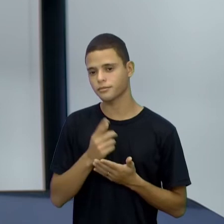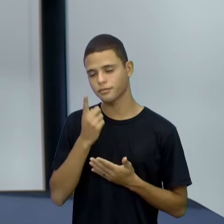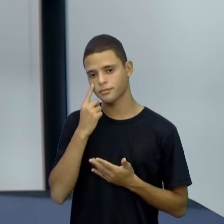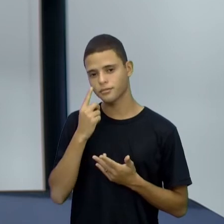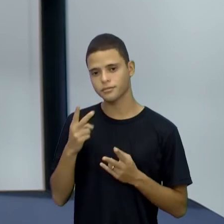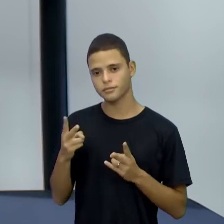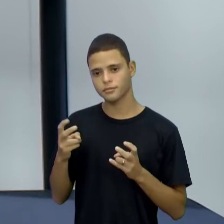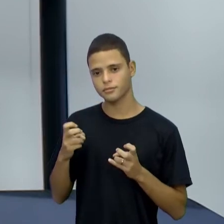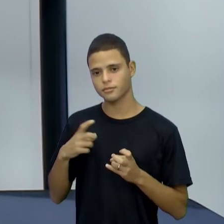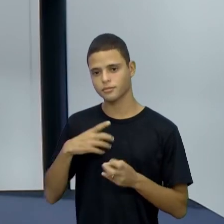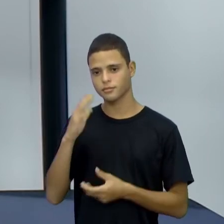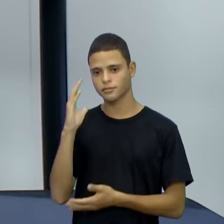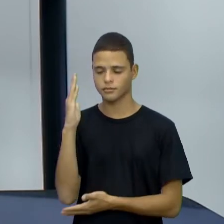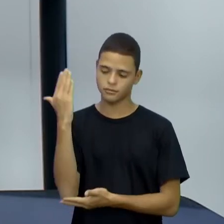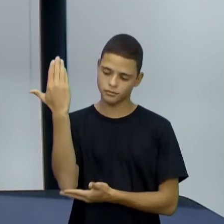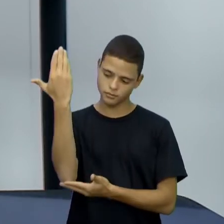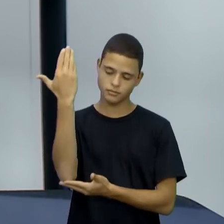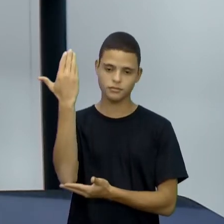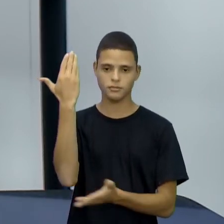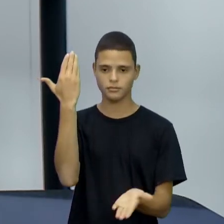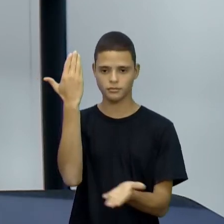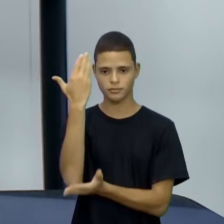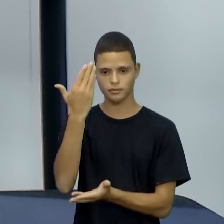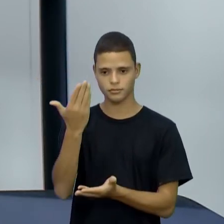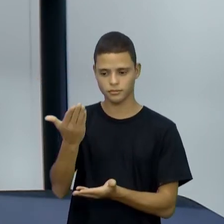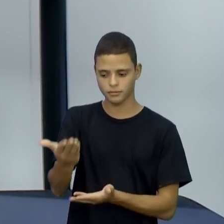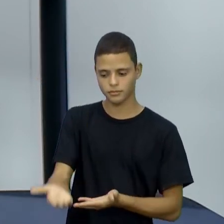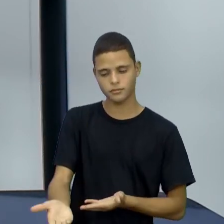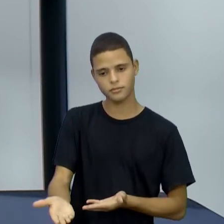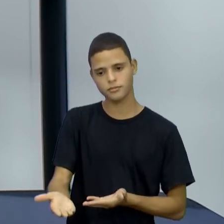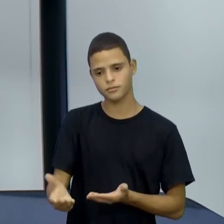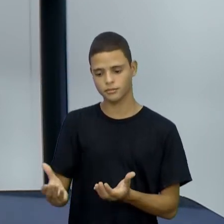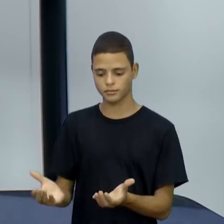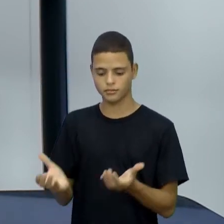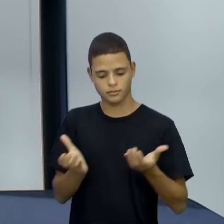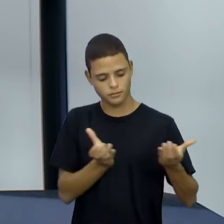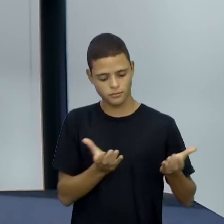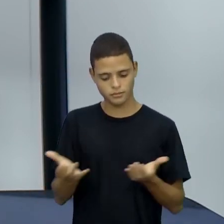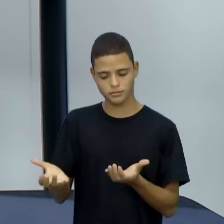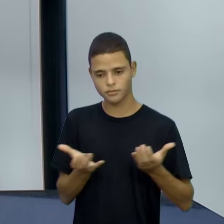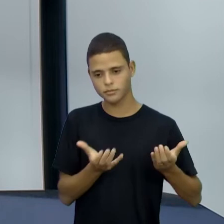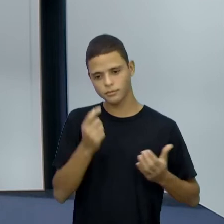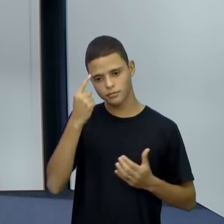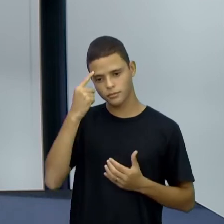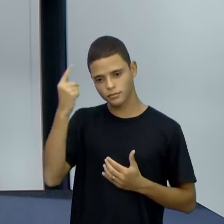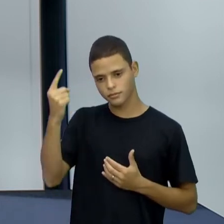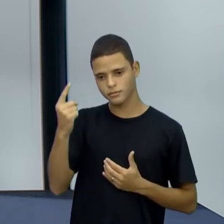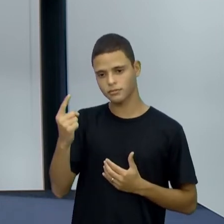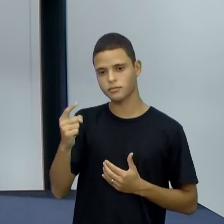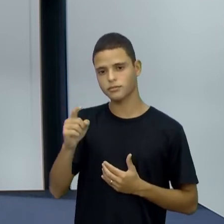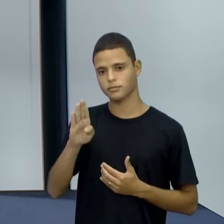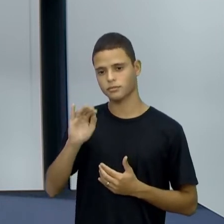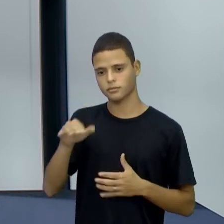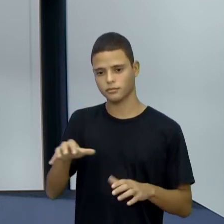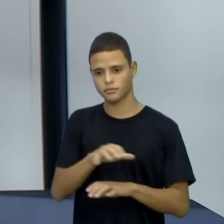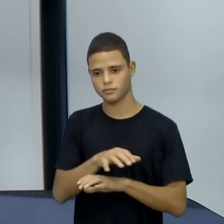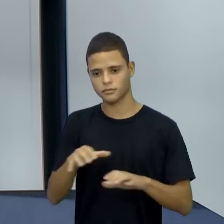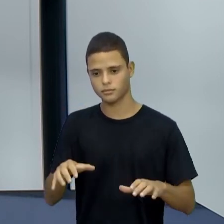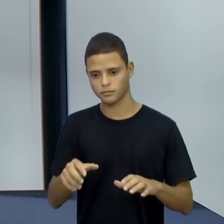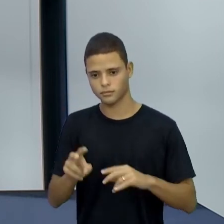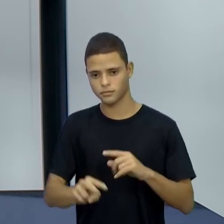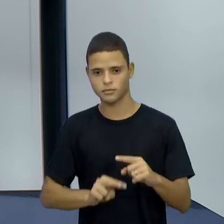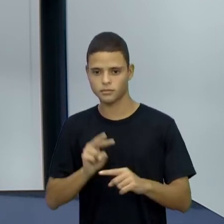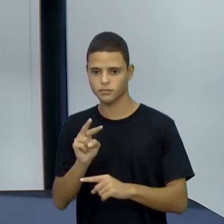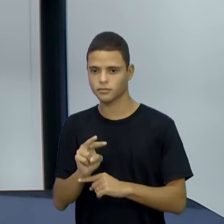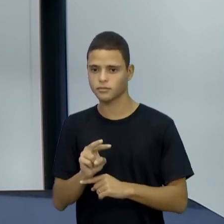então a gente está falando do carvão vegetal. Lembrando que a biomassa só é considerada sustentável se você plantar de novo, né?